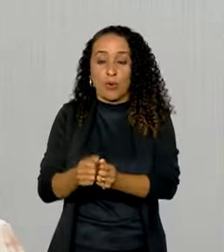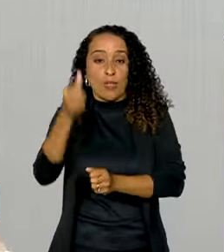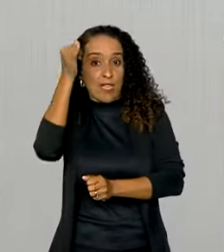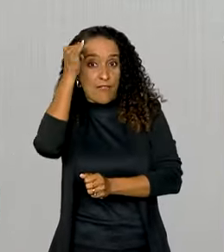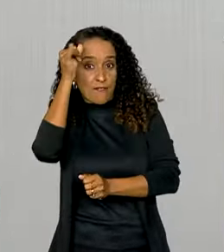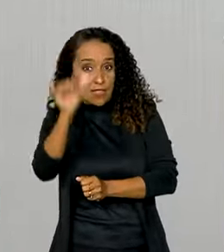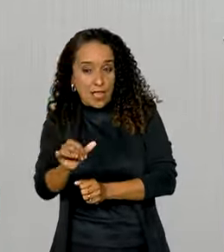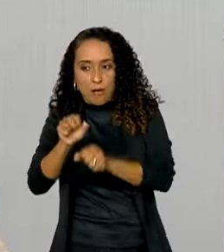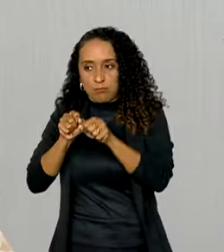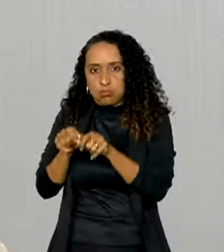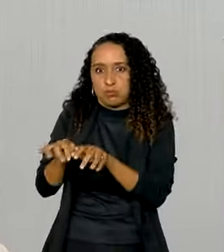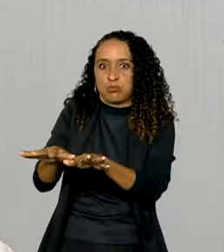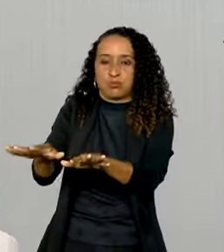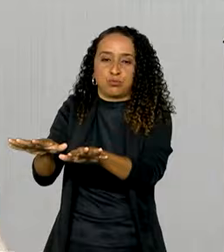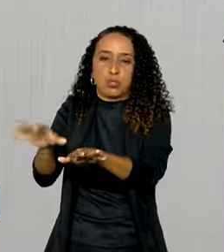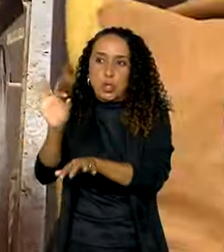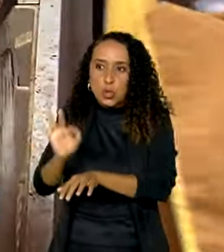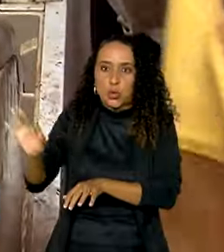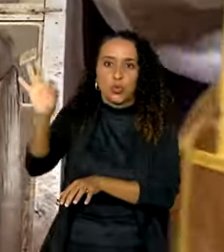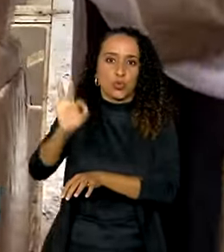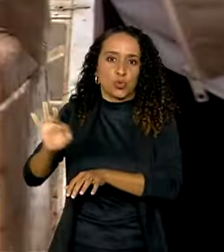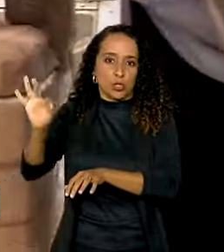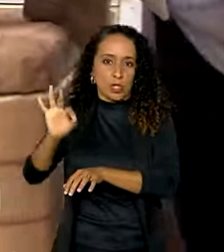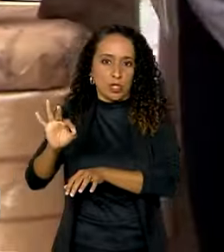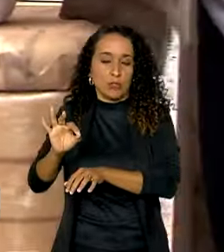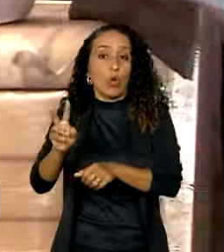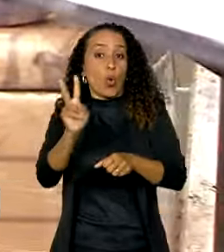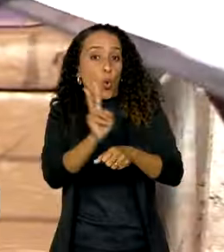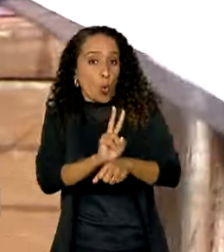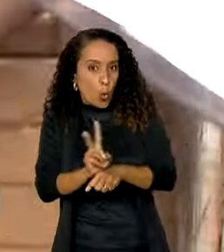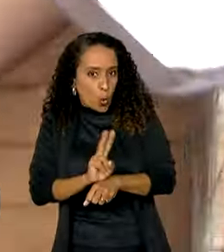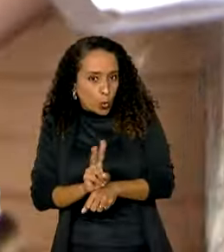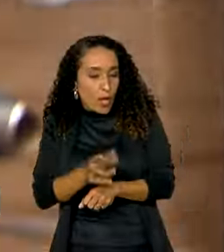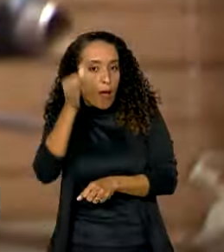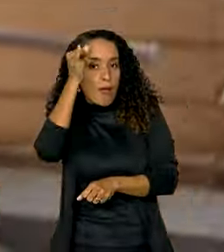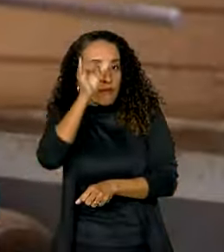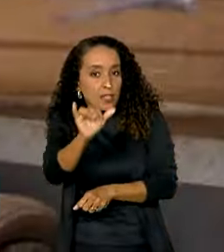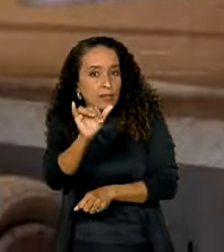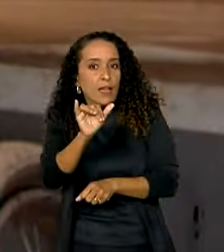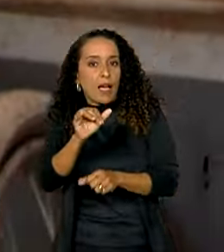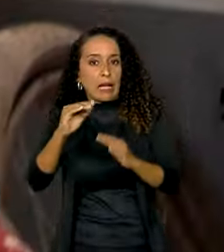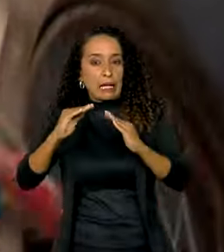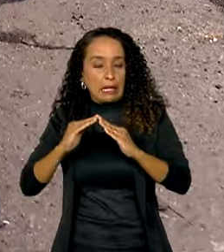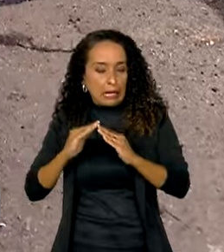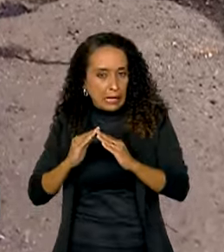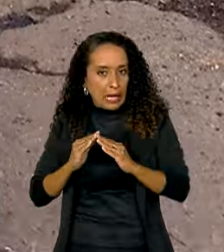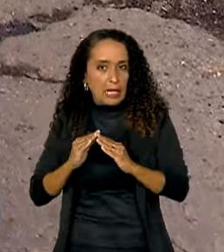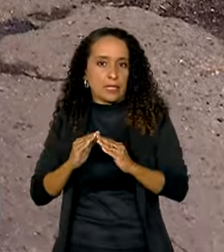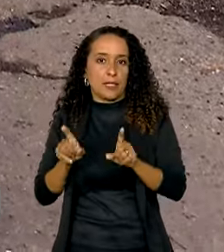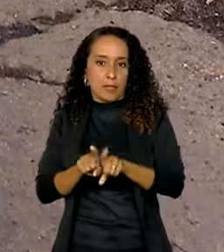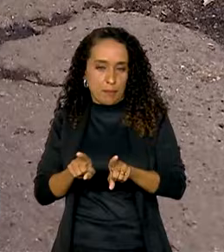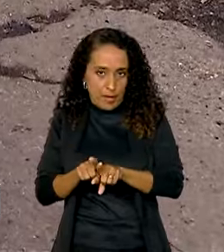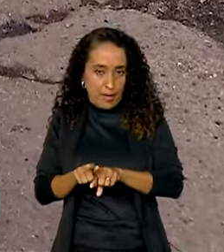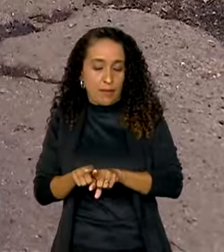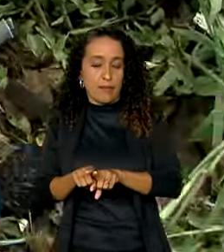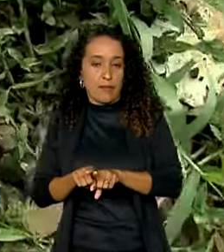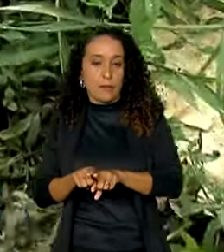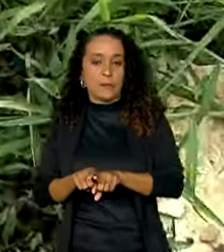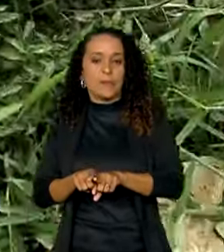a proliferação dos mosquitos, cuidar para essa prevenção desde casa e, ao mesmo